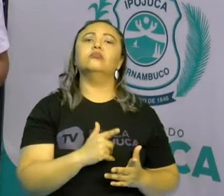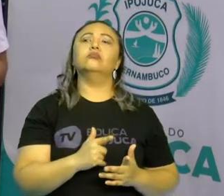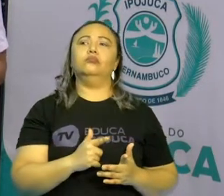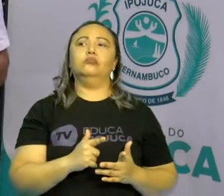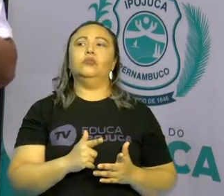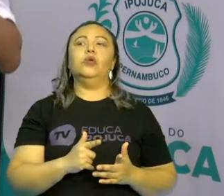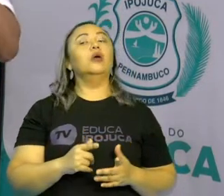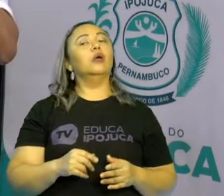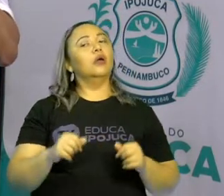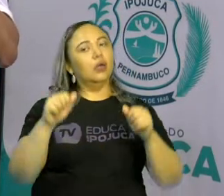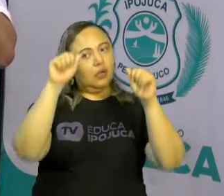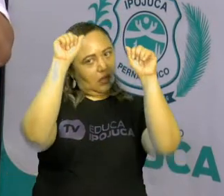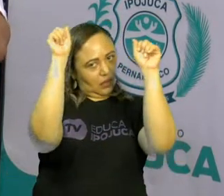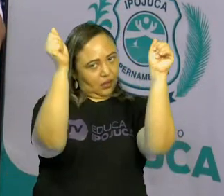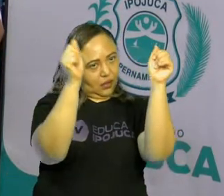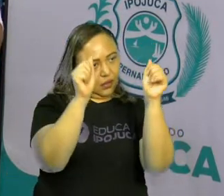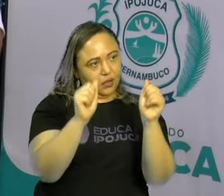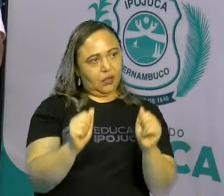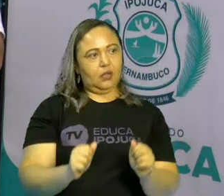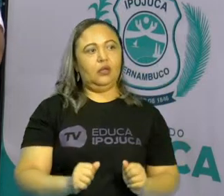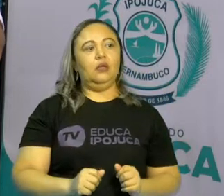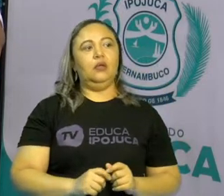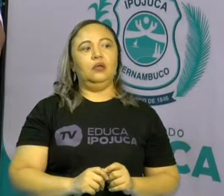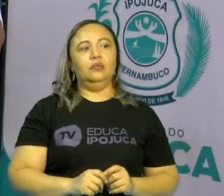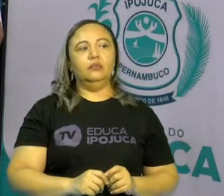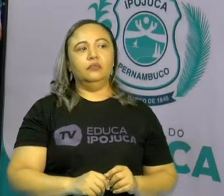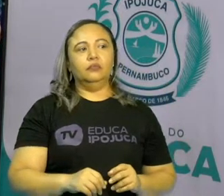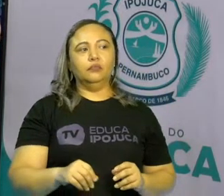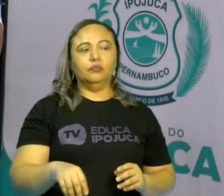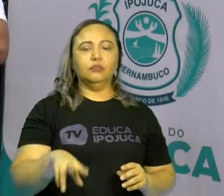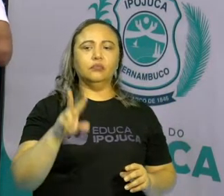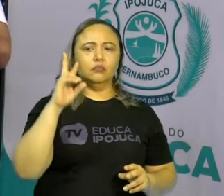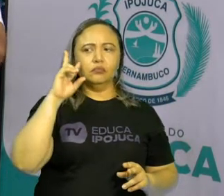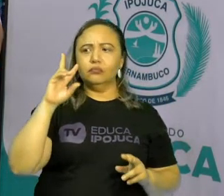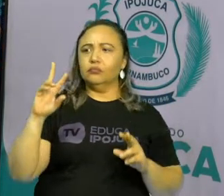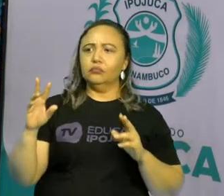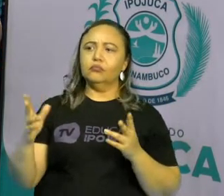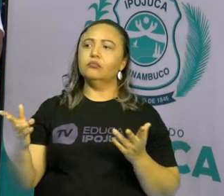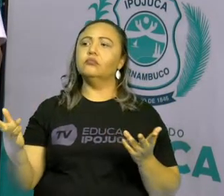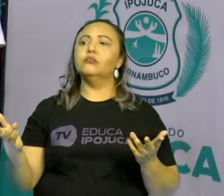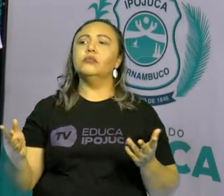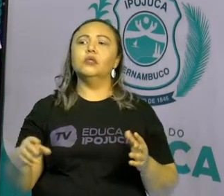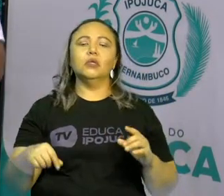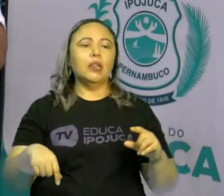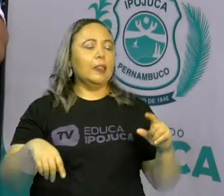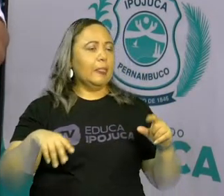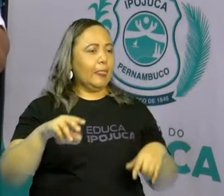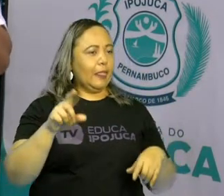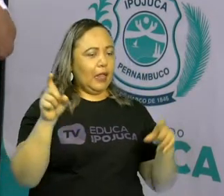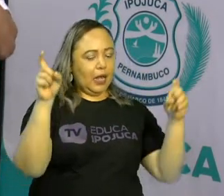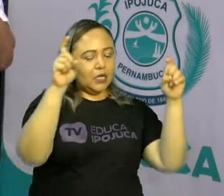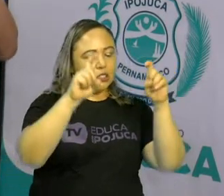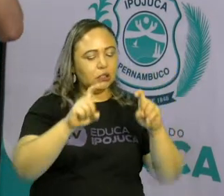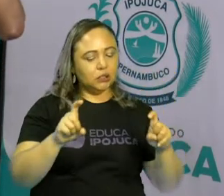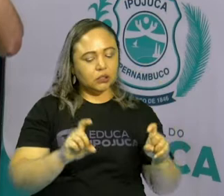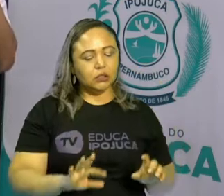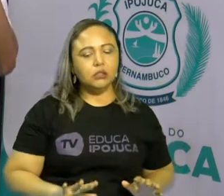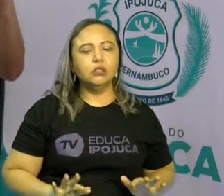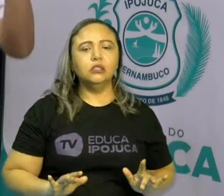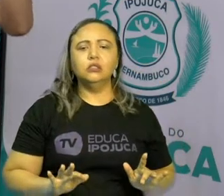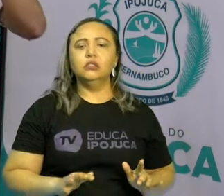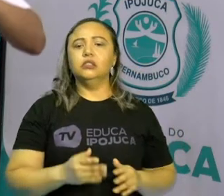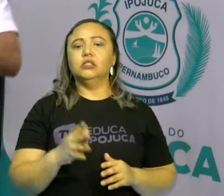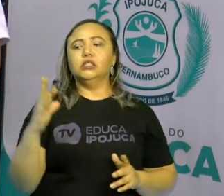arte visual eu vi em camela vir em Nossa Senhora do Ó vi pela internet a cada